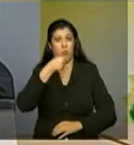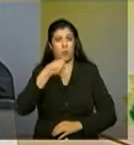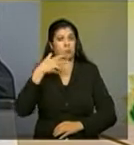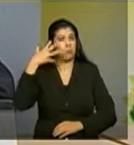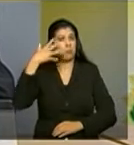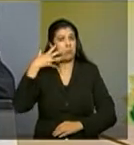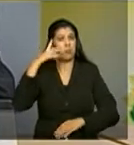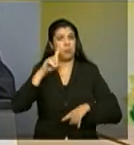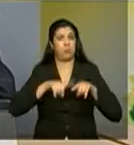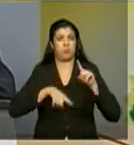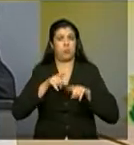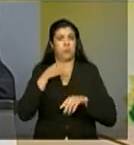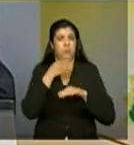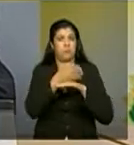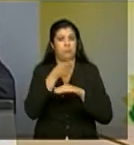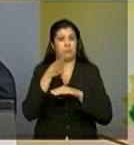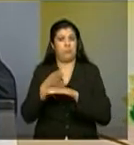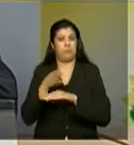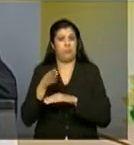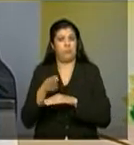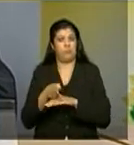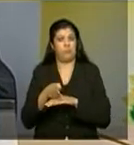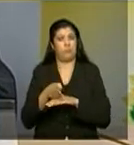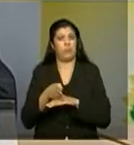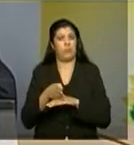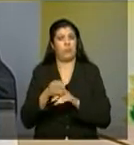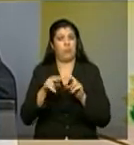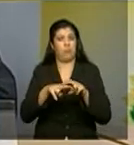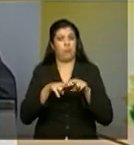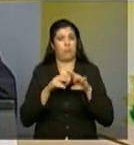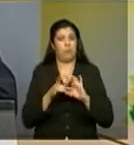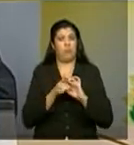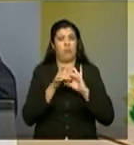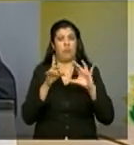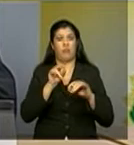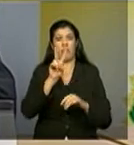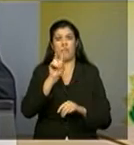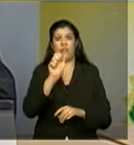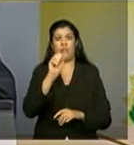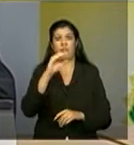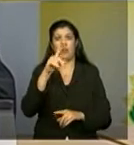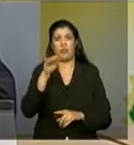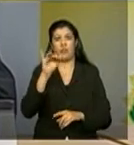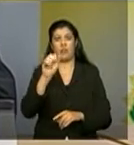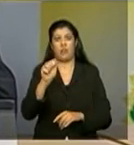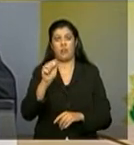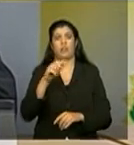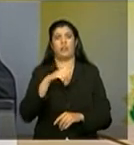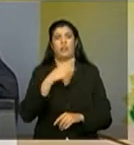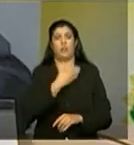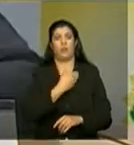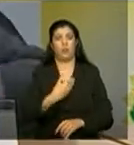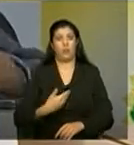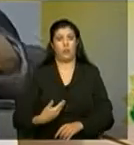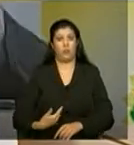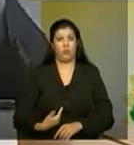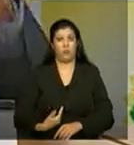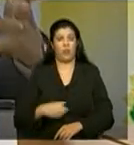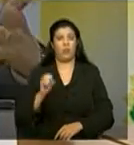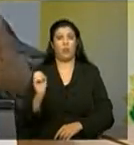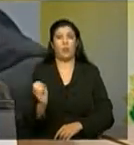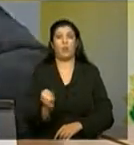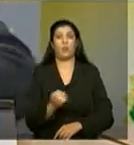presente de vacância do governo e consequência disso uma nova